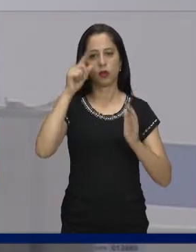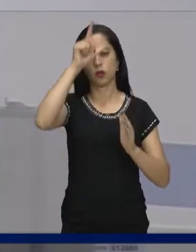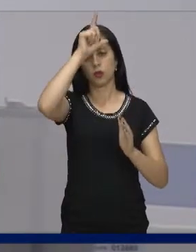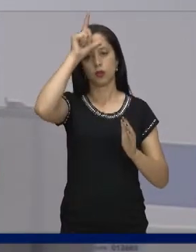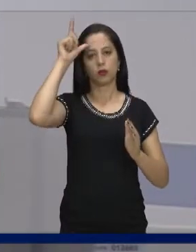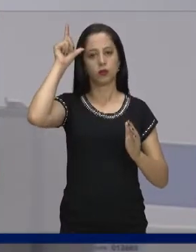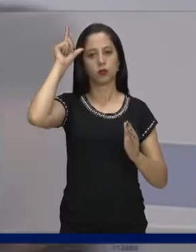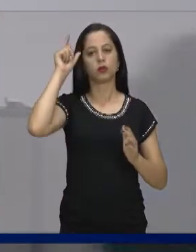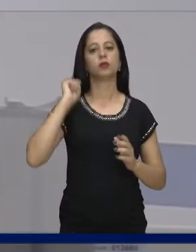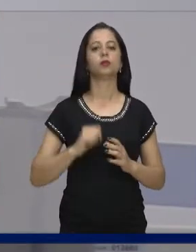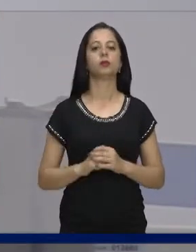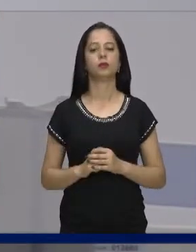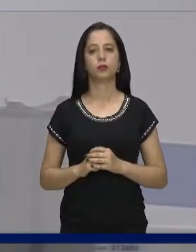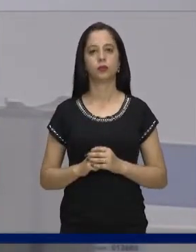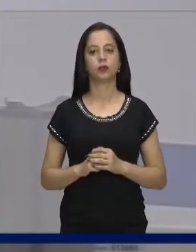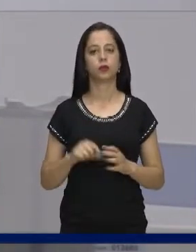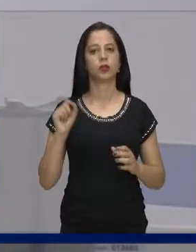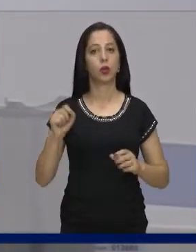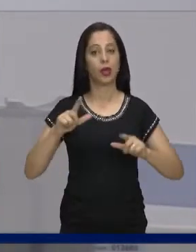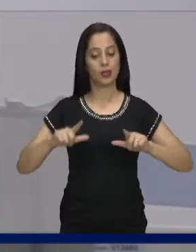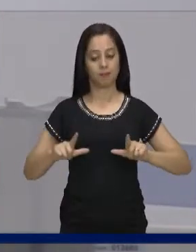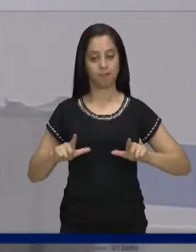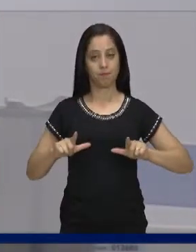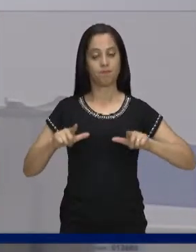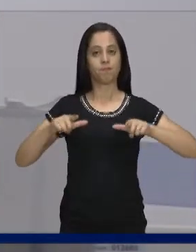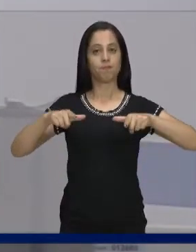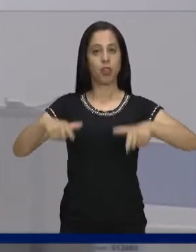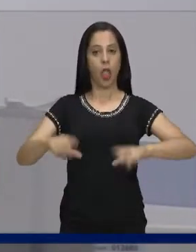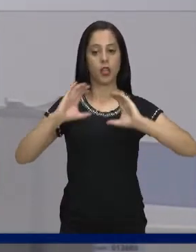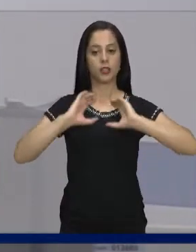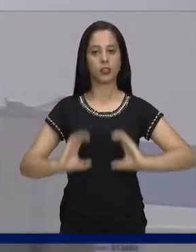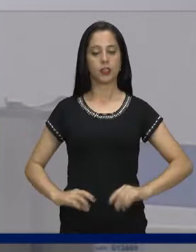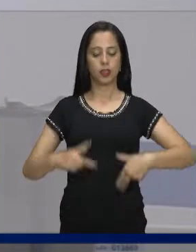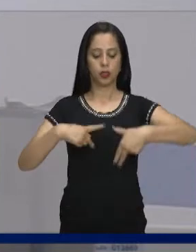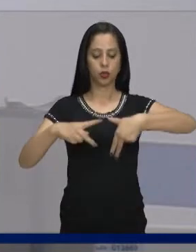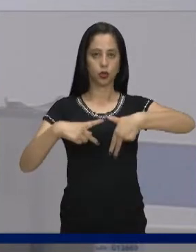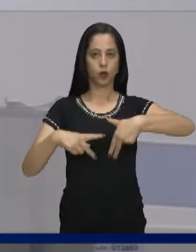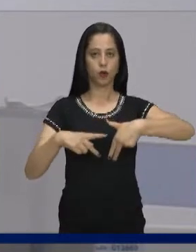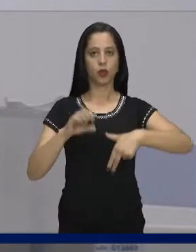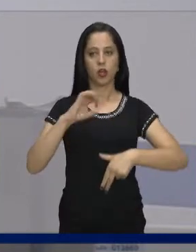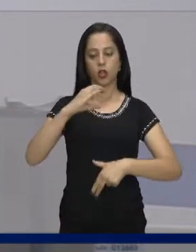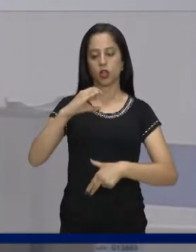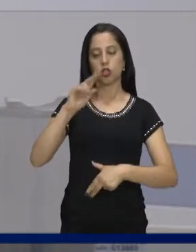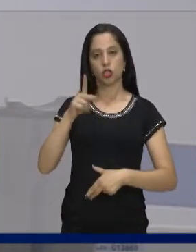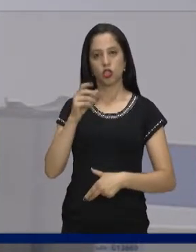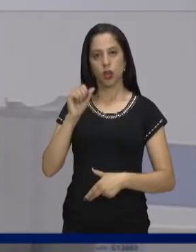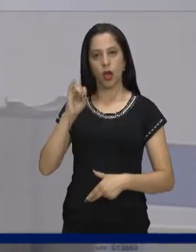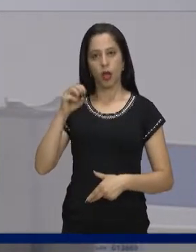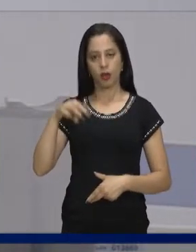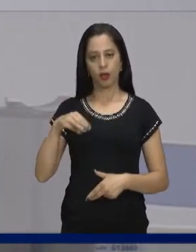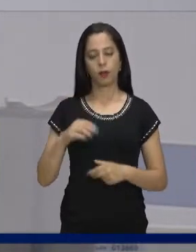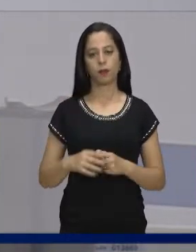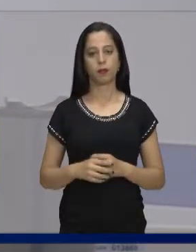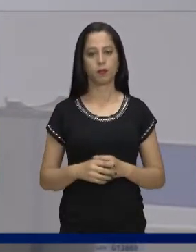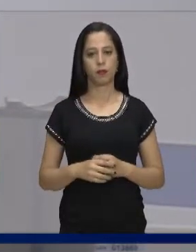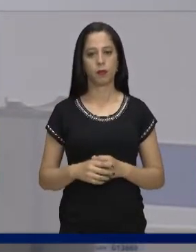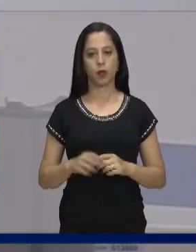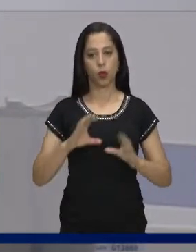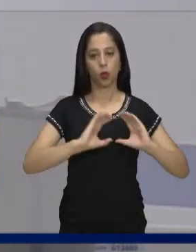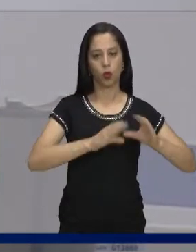Bispo. Concede o título de cidadão joseense ao senhor Chaim Zaya.